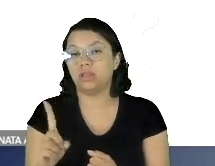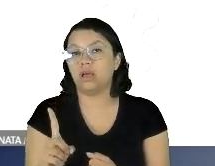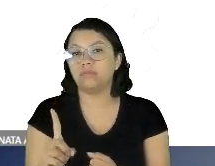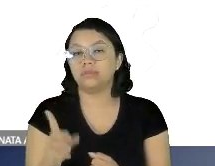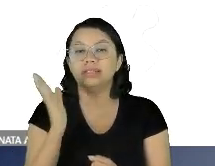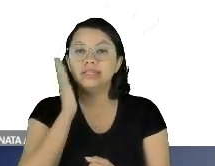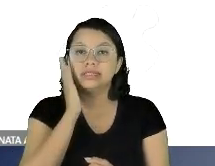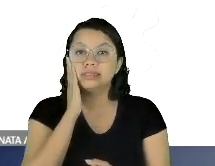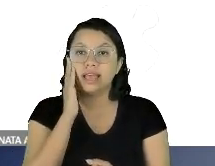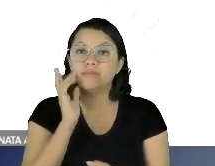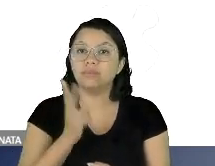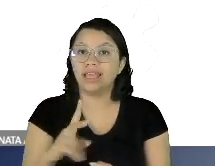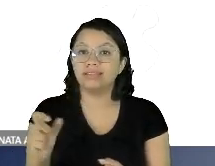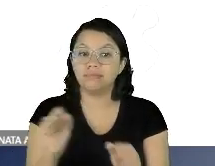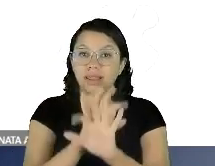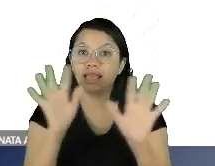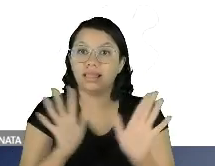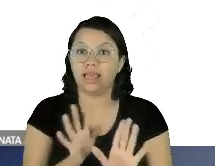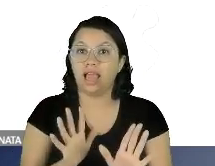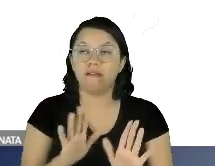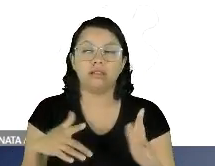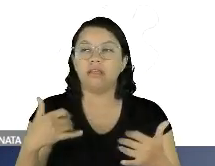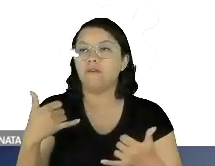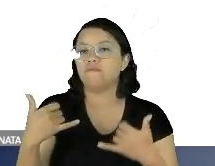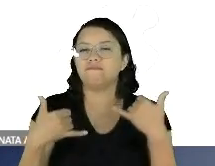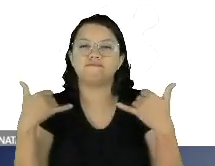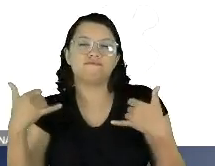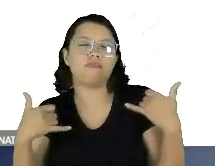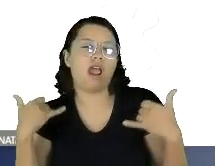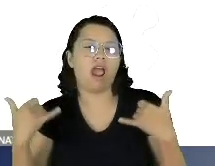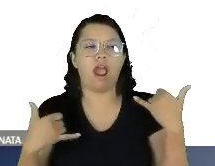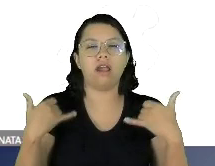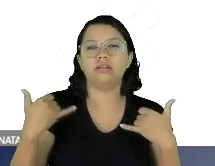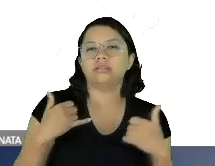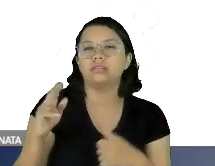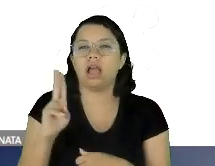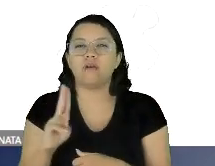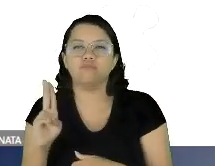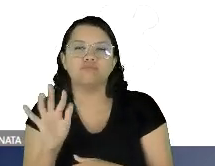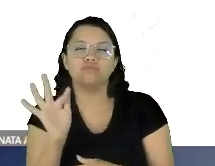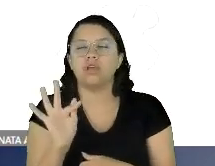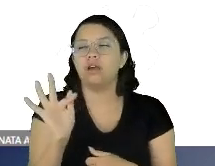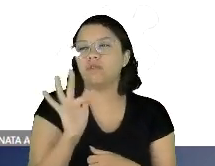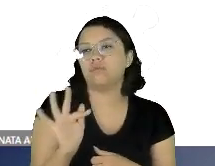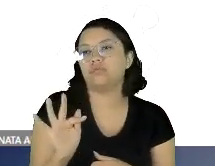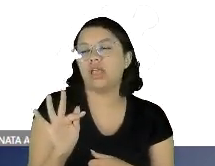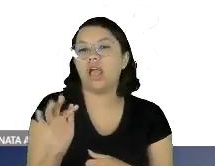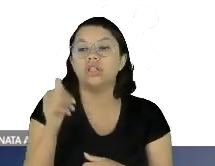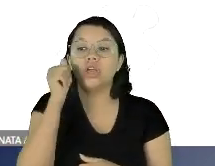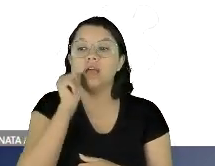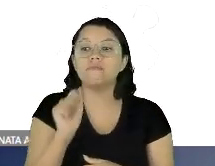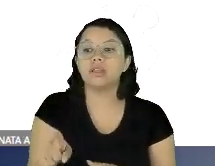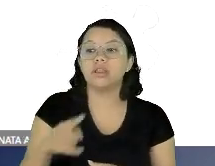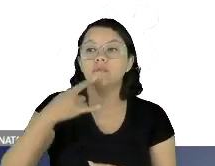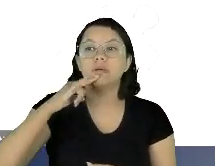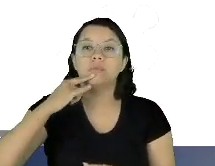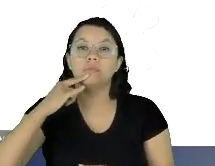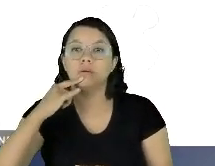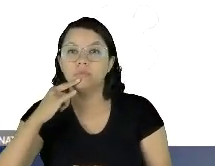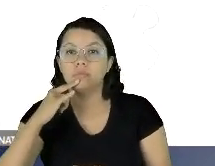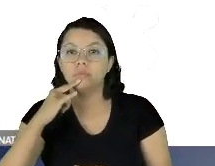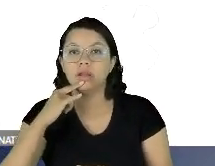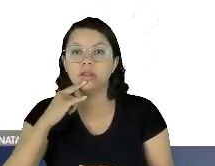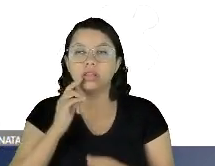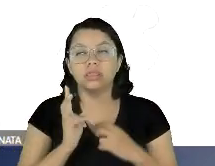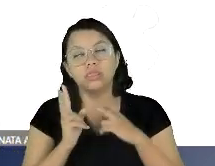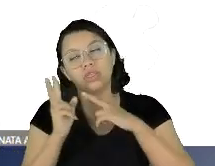eles estão numa faculdade, tem uma festa da faculdade, a menina encheu a cara, deitou no sofá e dormiu,